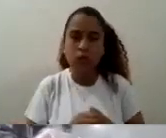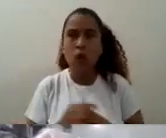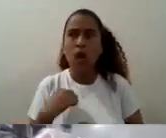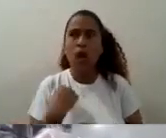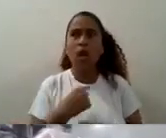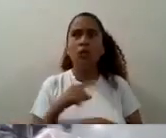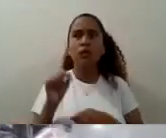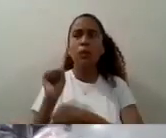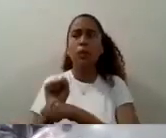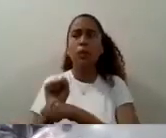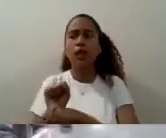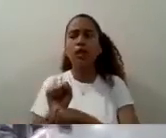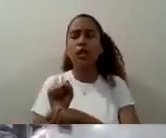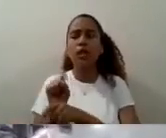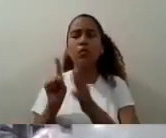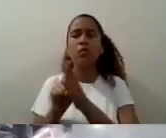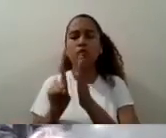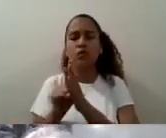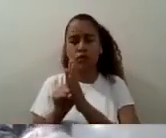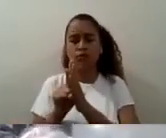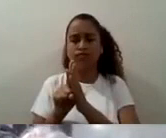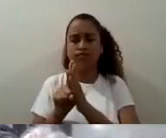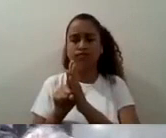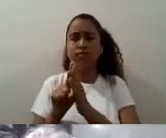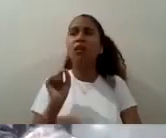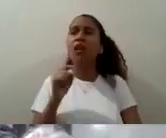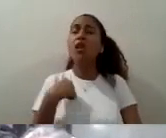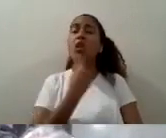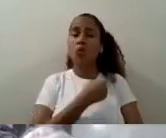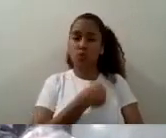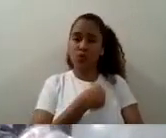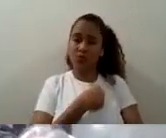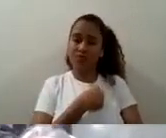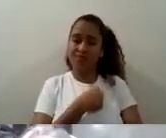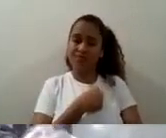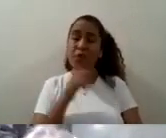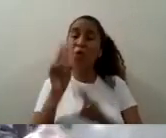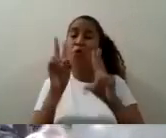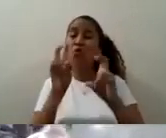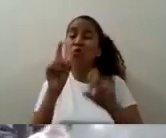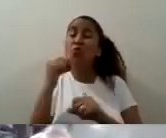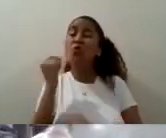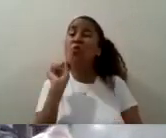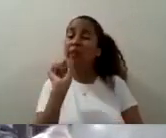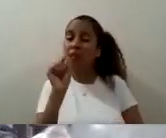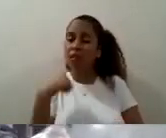faz a pergunta: e nós? Sobre o que nós estamos conversando no caminho?